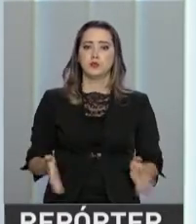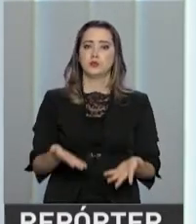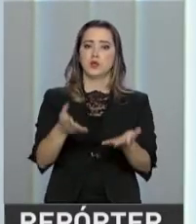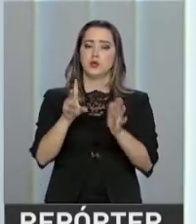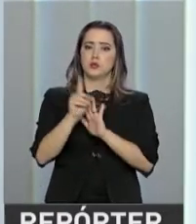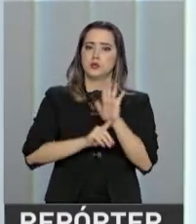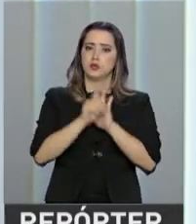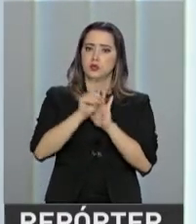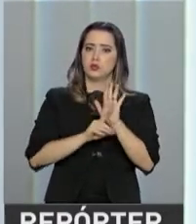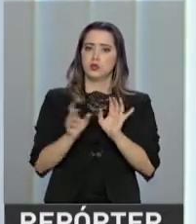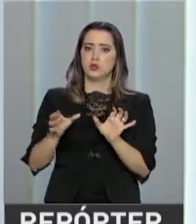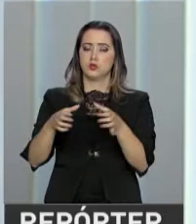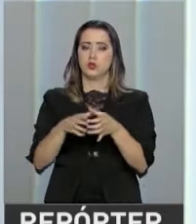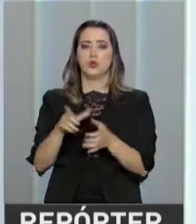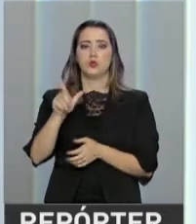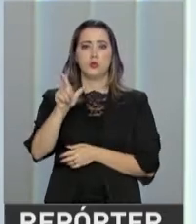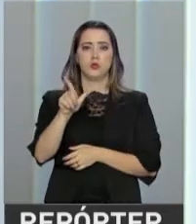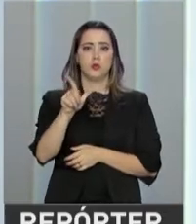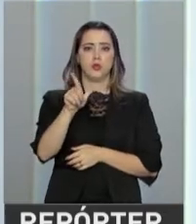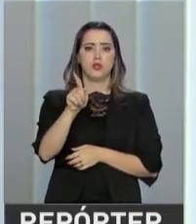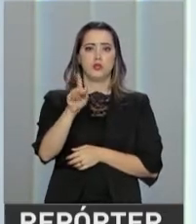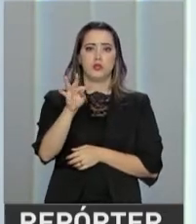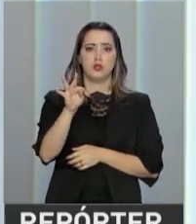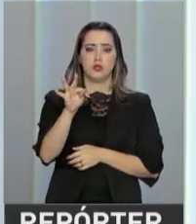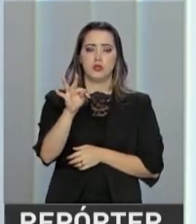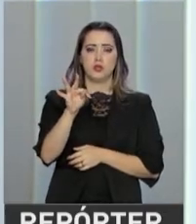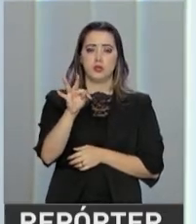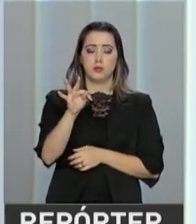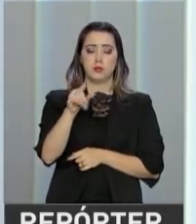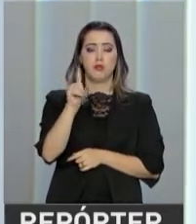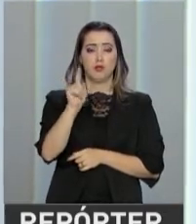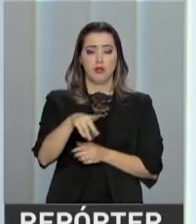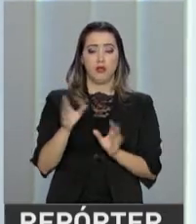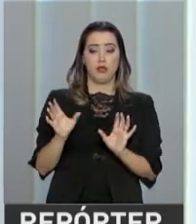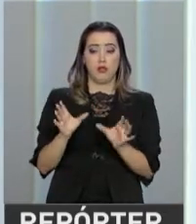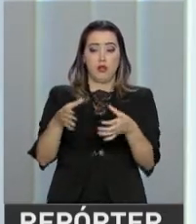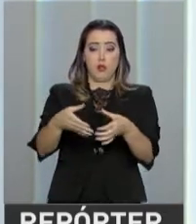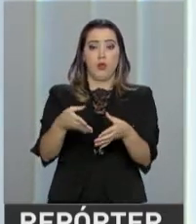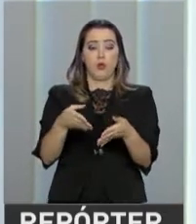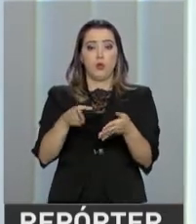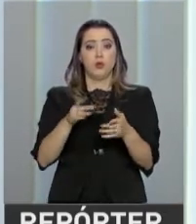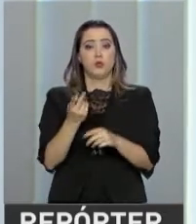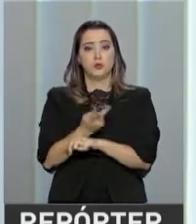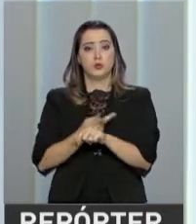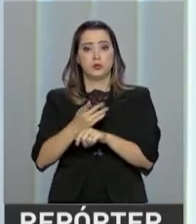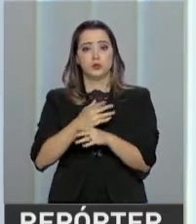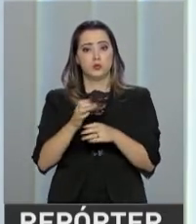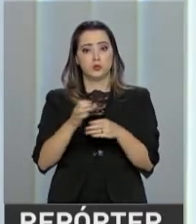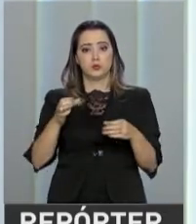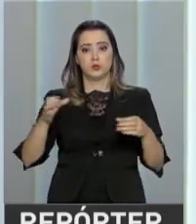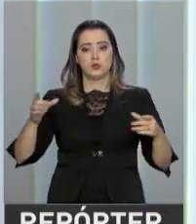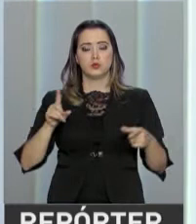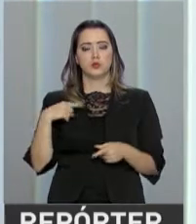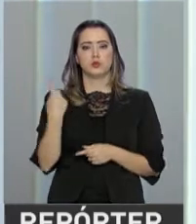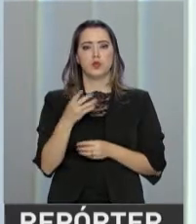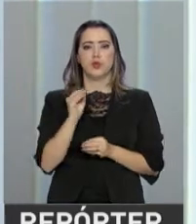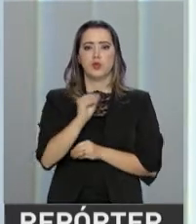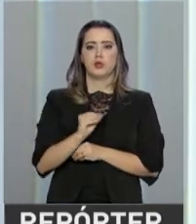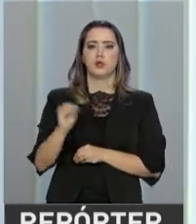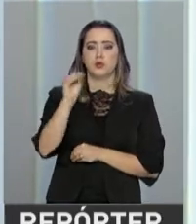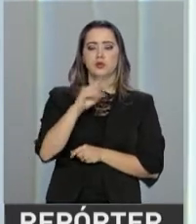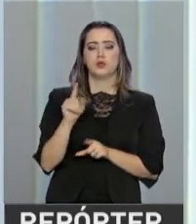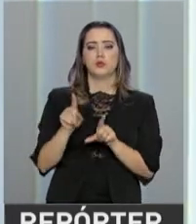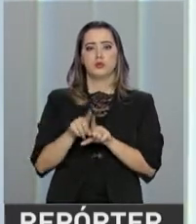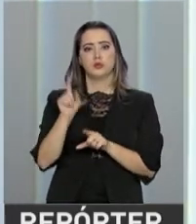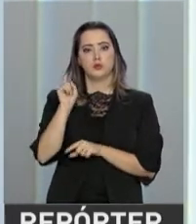direitos da população LGBT e de enfrentamento das violências, que juntos possamos buscar ampliar recursos para atender